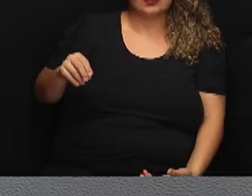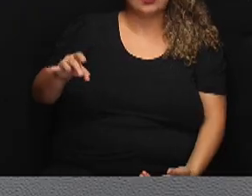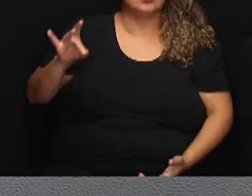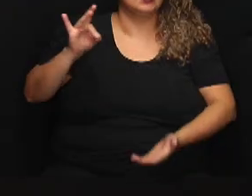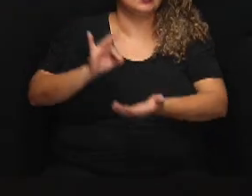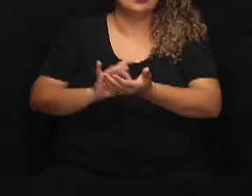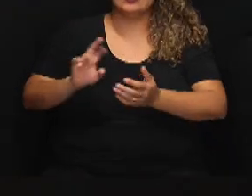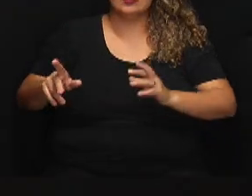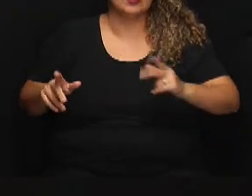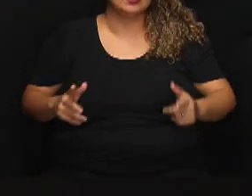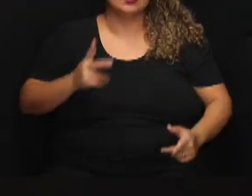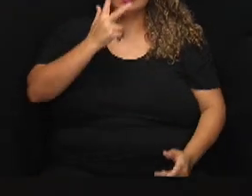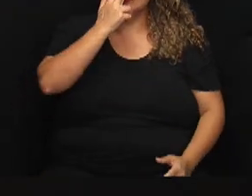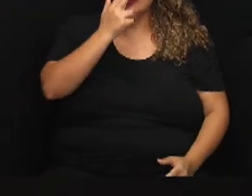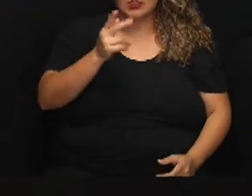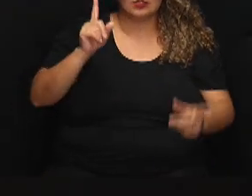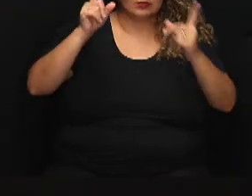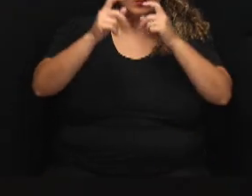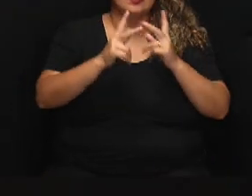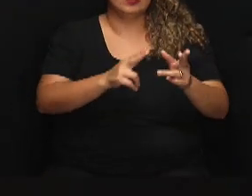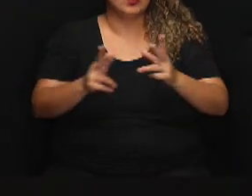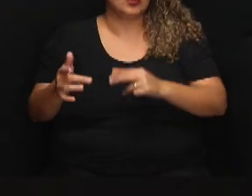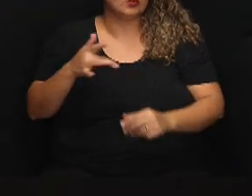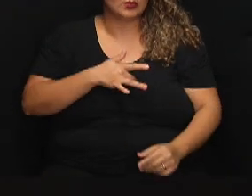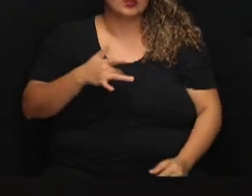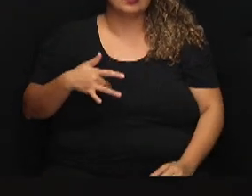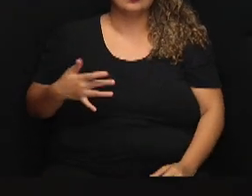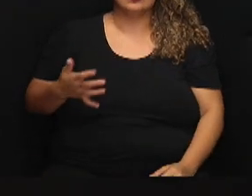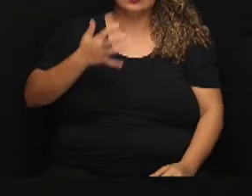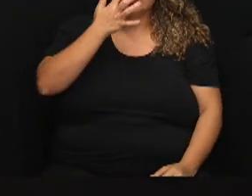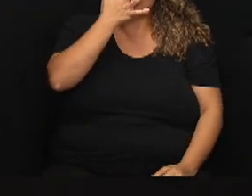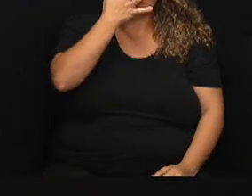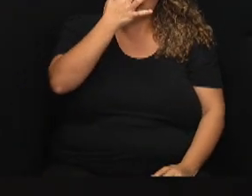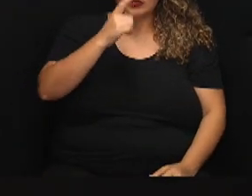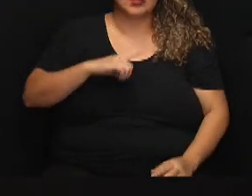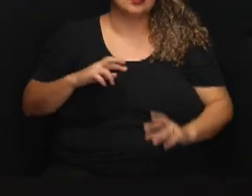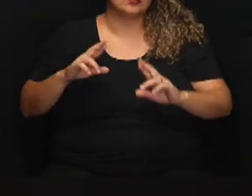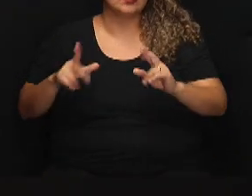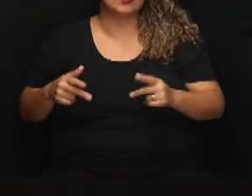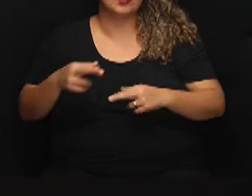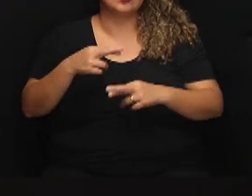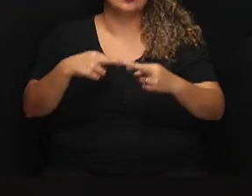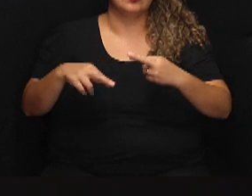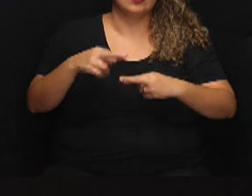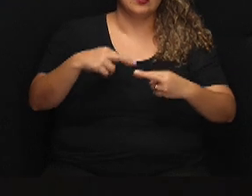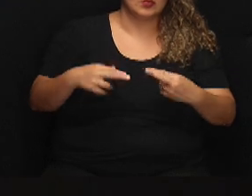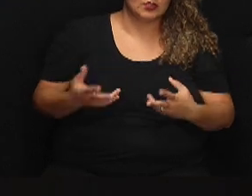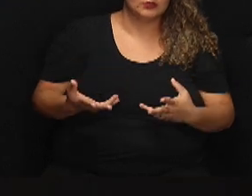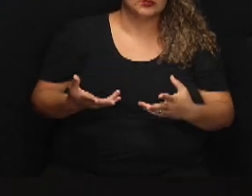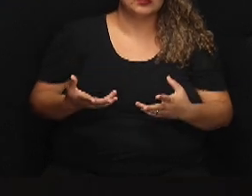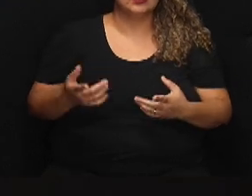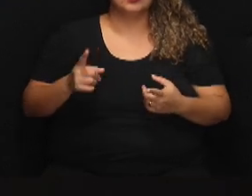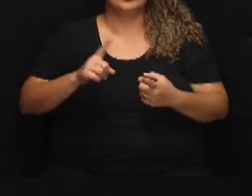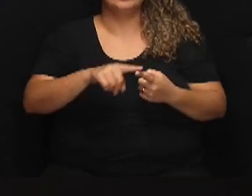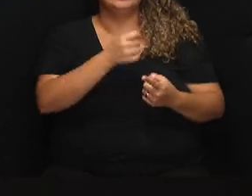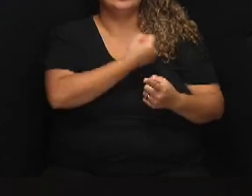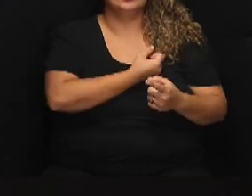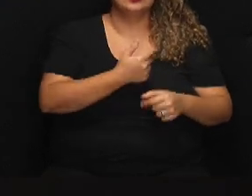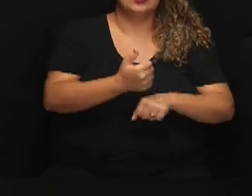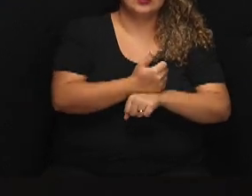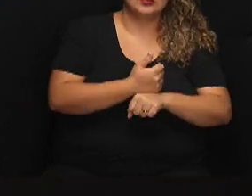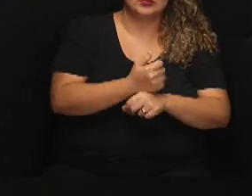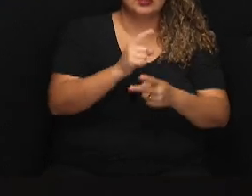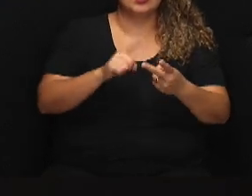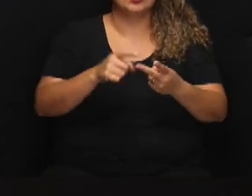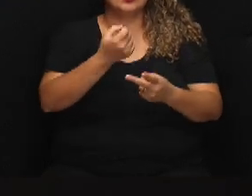gente parecer que são as mesmas na saúde, mas existe uma diferença com relação ao número de profissionais, número